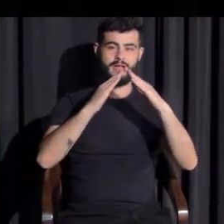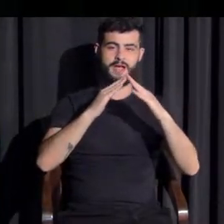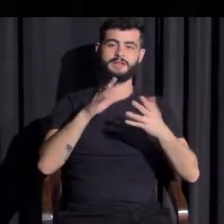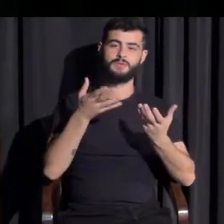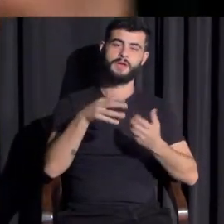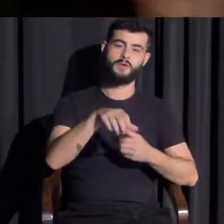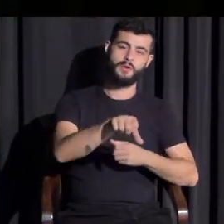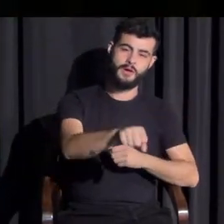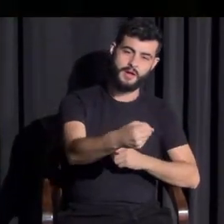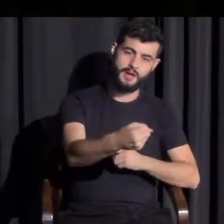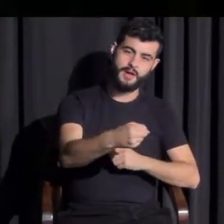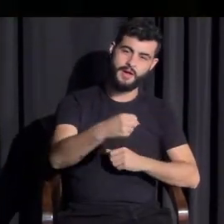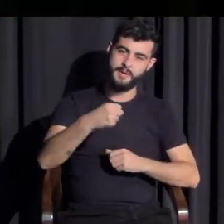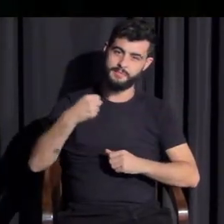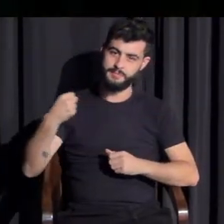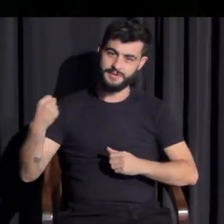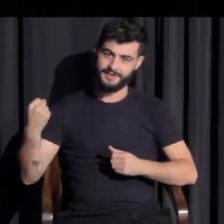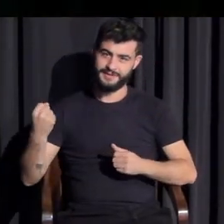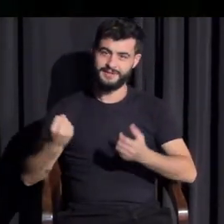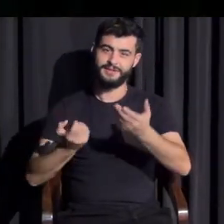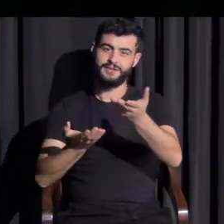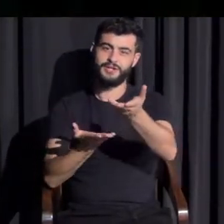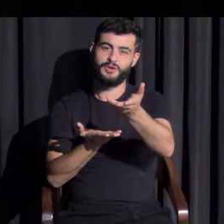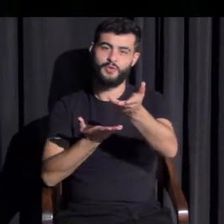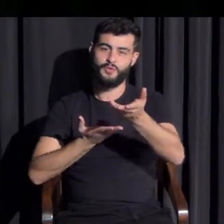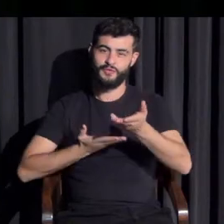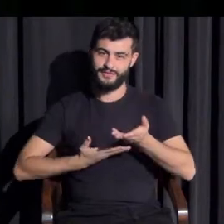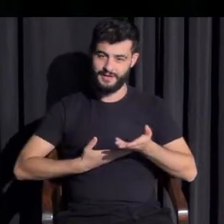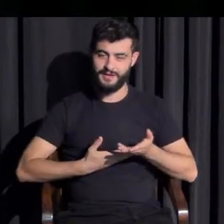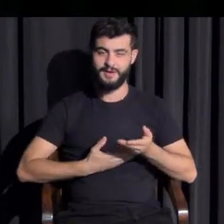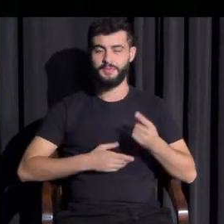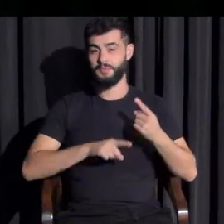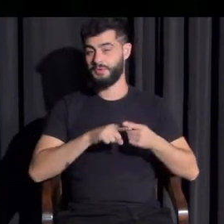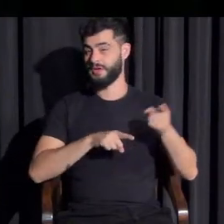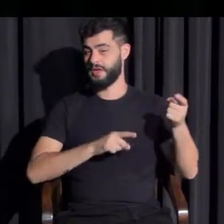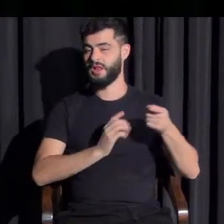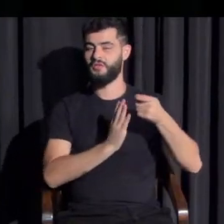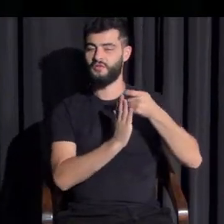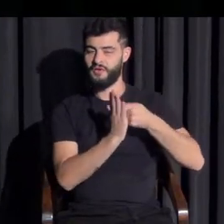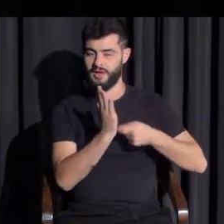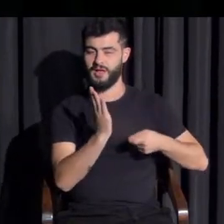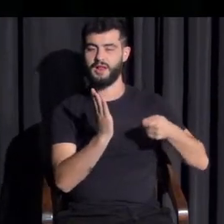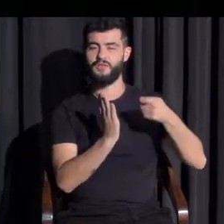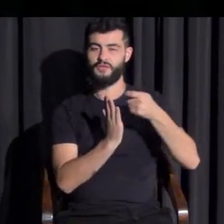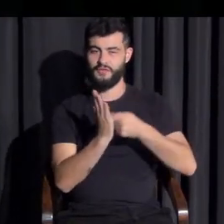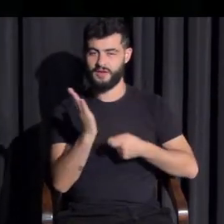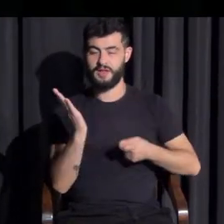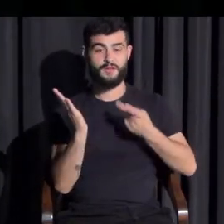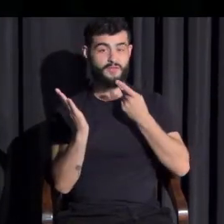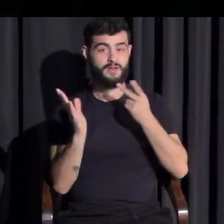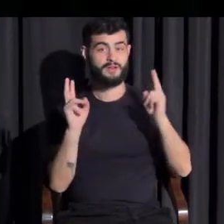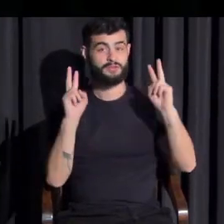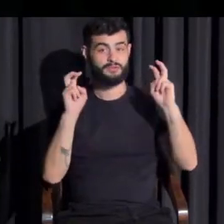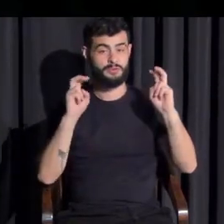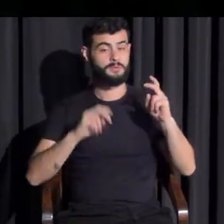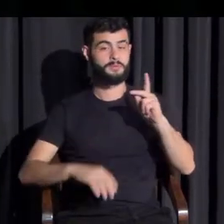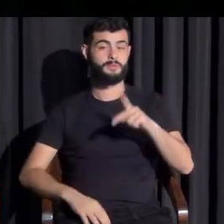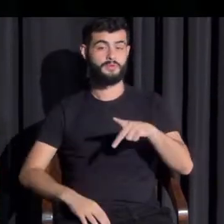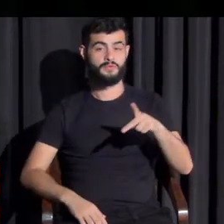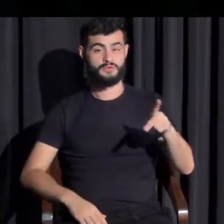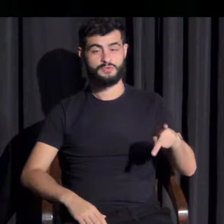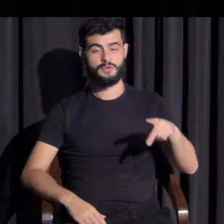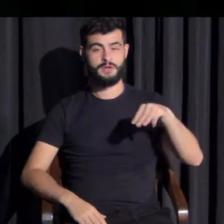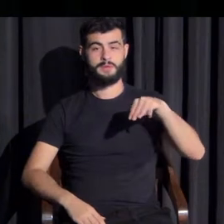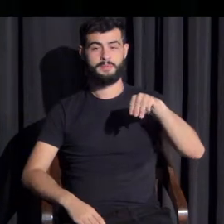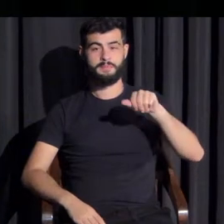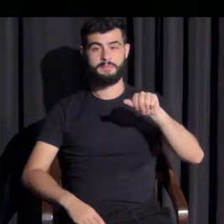convidar, assim como ela escreve tanto e fala tanto disso, né, a professora Márcia Gobbi, para compor